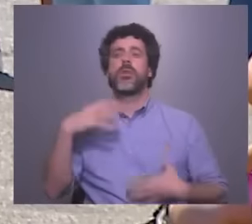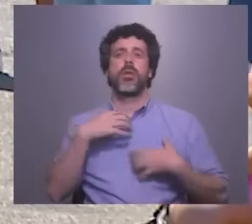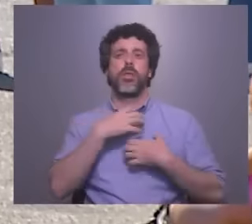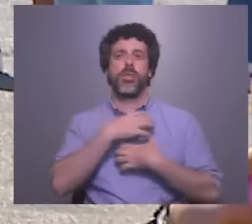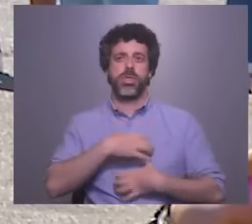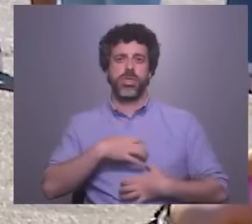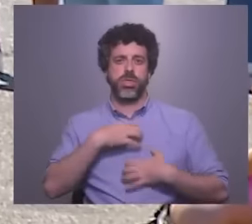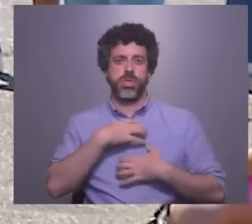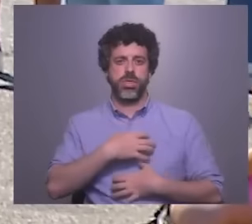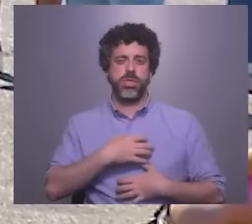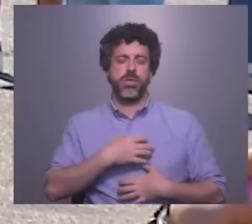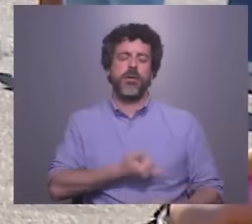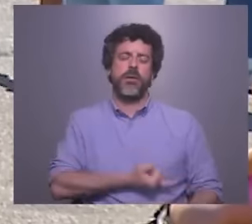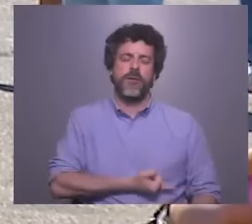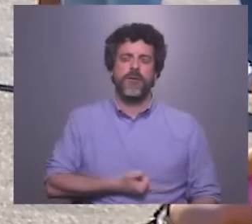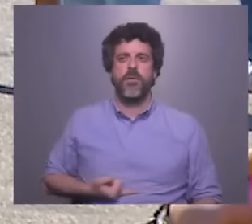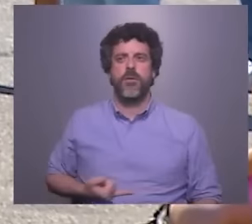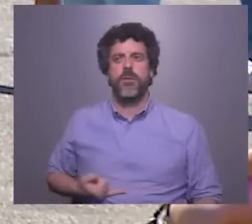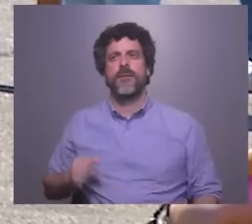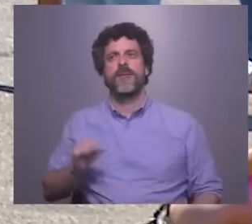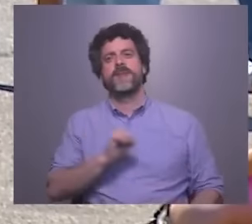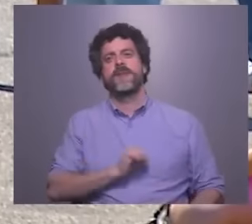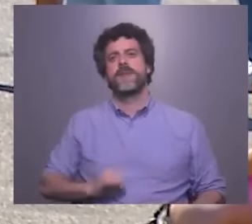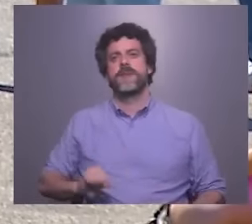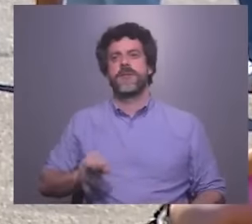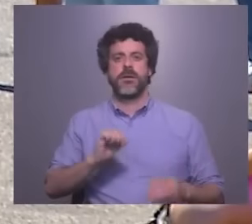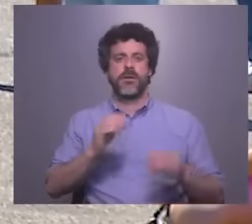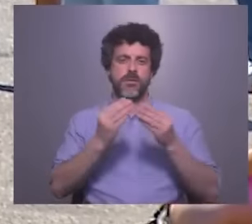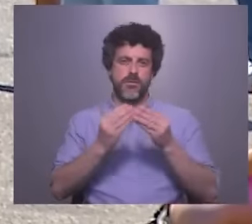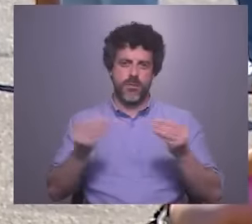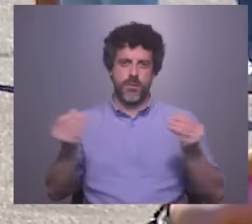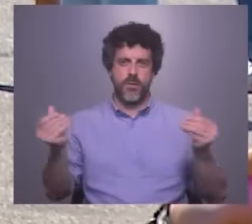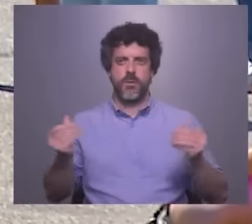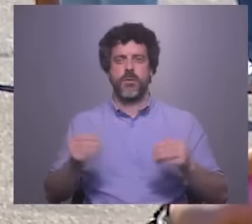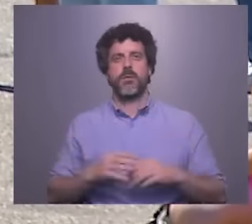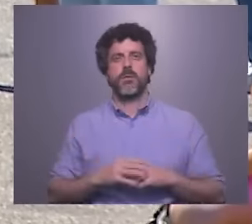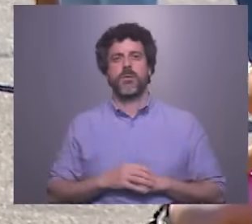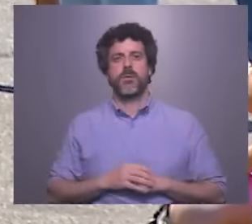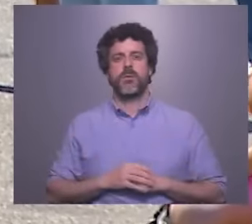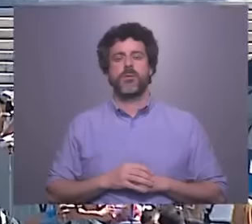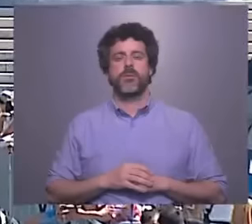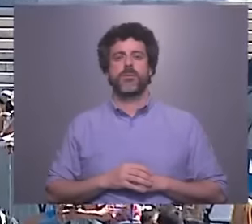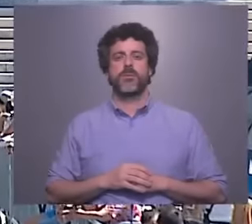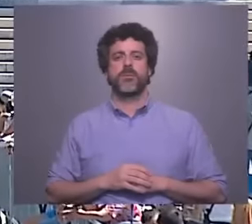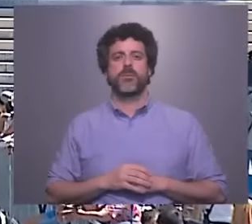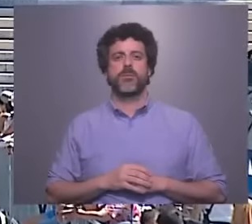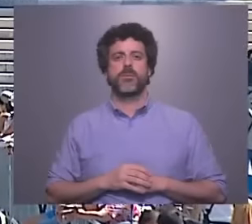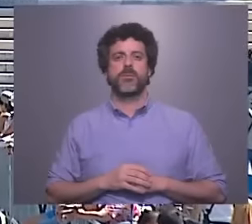Diocese e pelos defuntos da nossa comunidade, oremos.